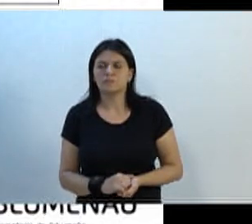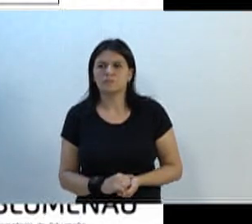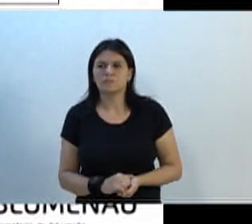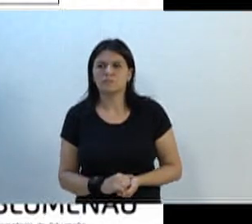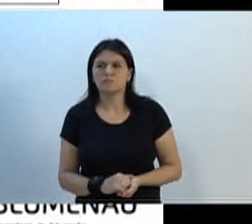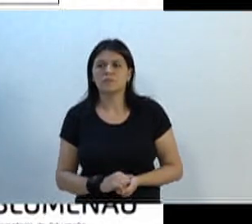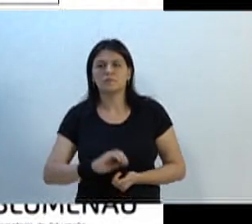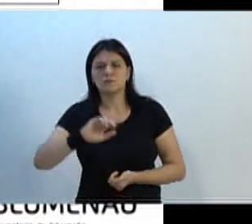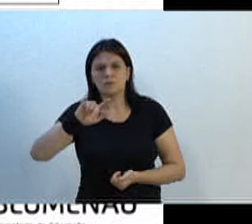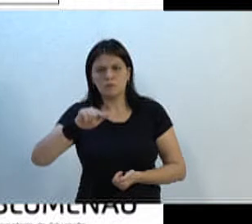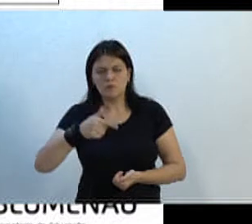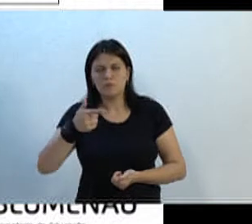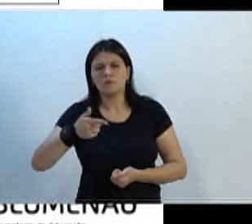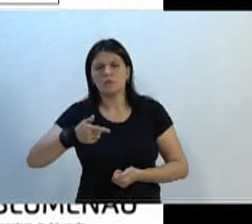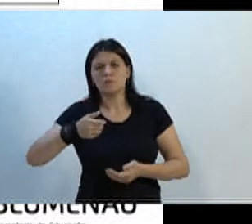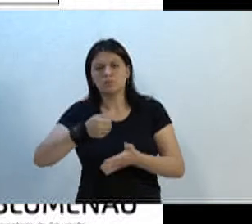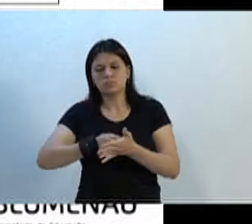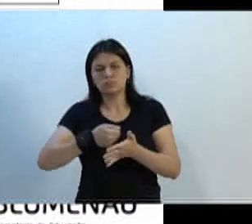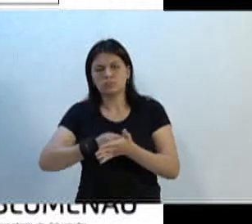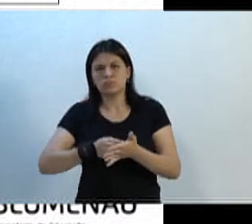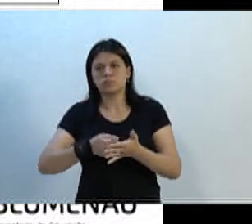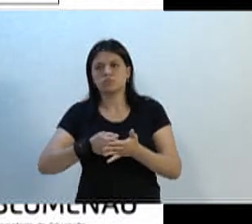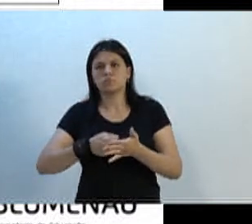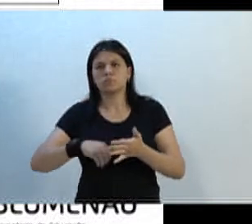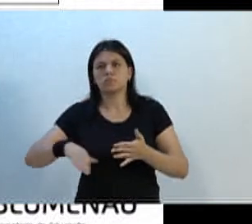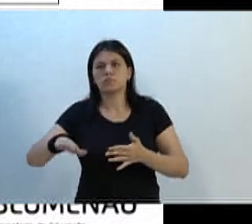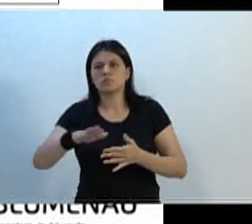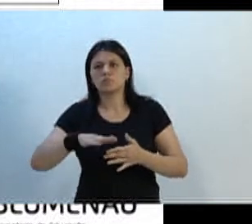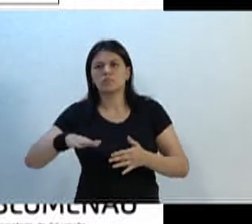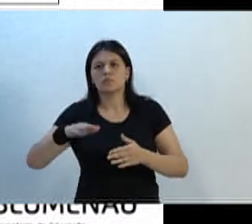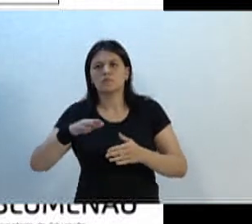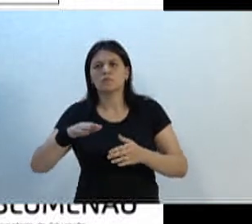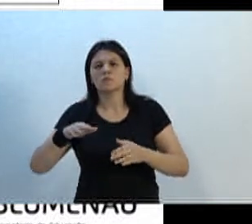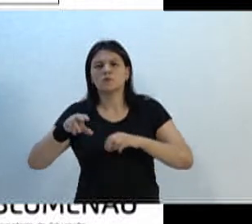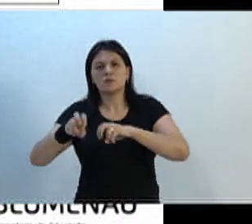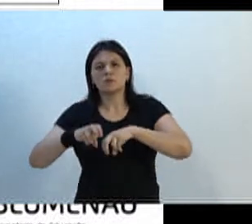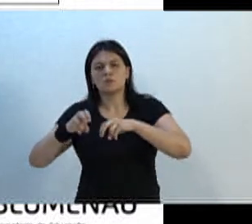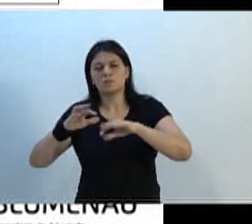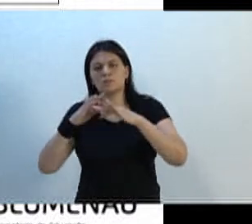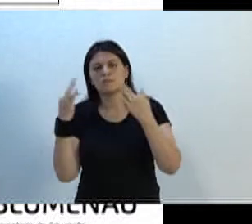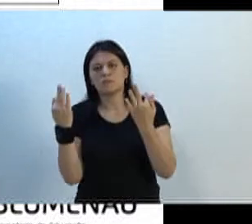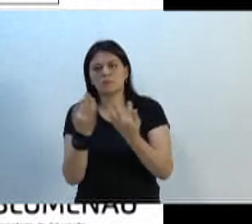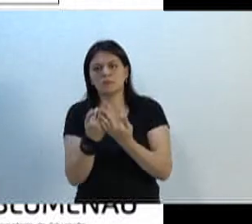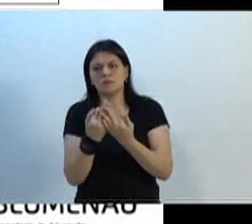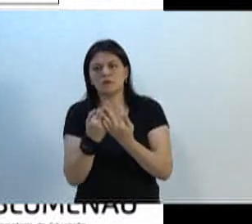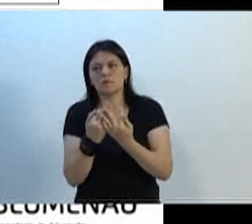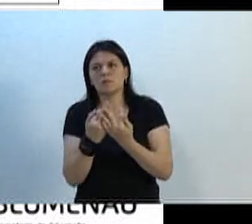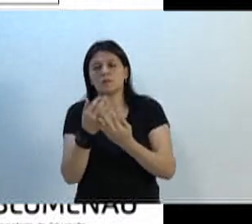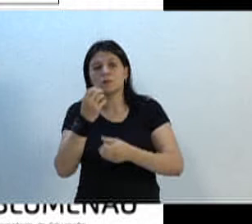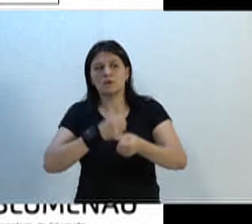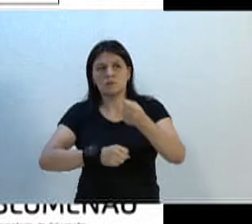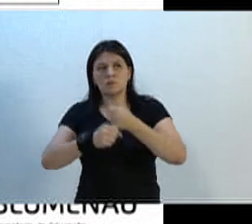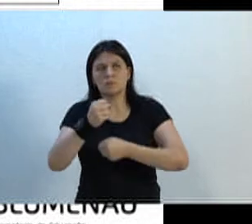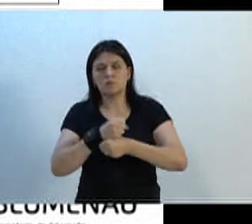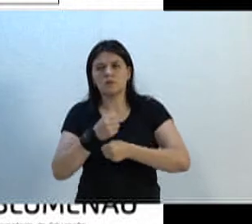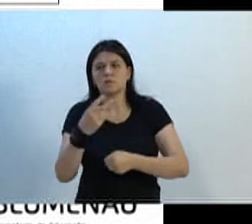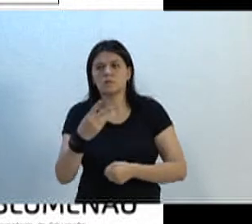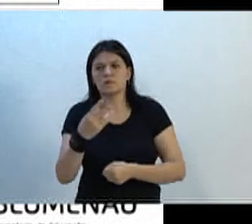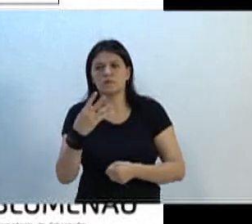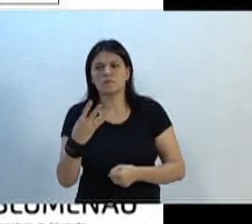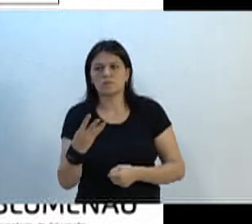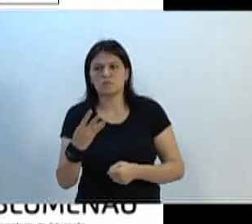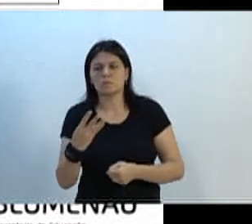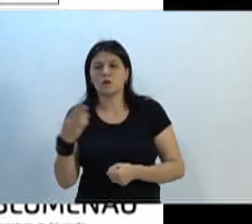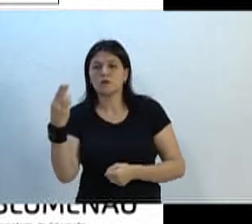outros investimentos na parte Agricultura Familiar no edital que nós assistimos o ano passado foram 24 agricultores três